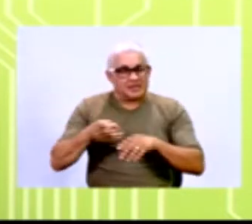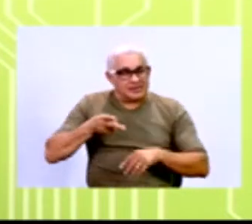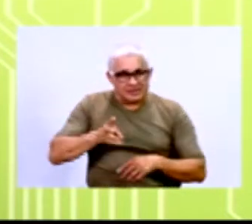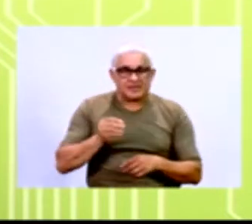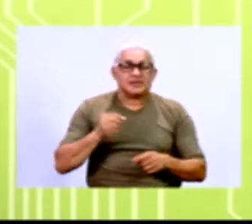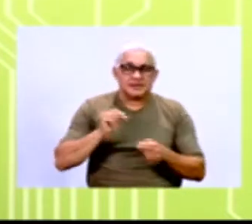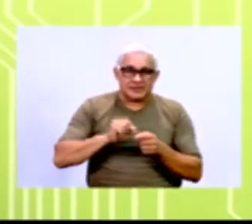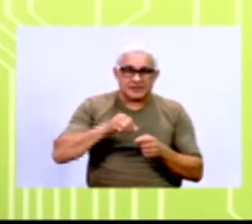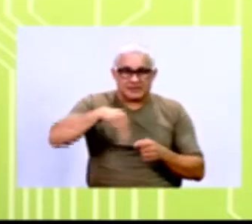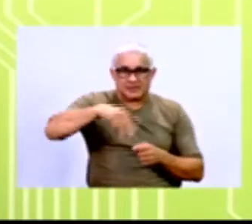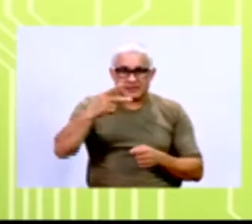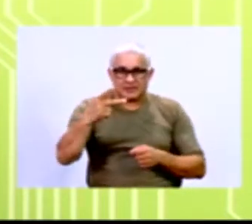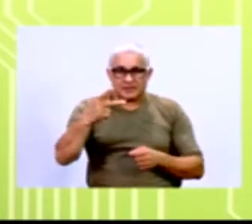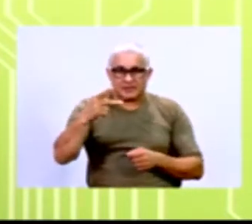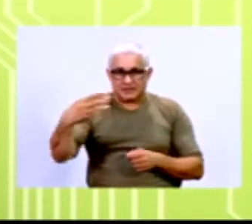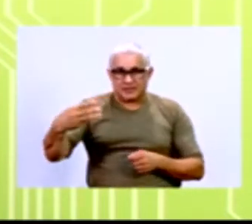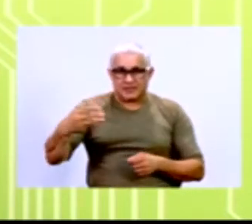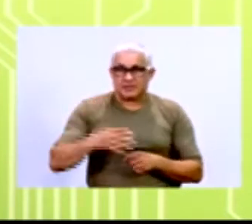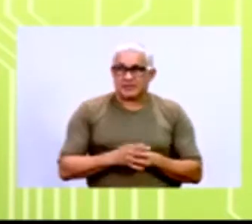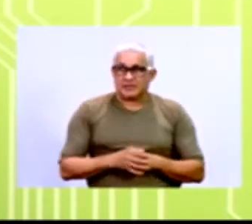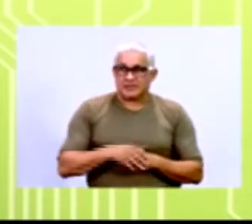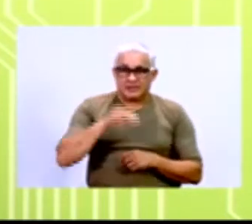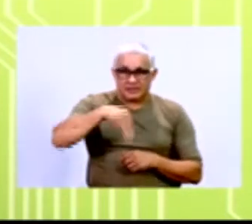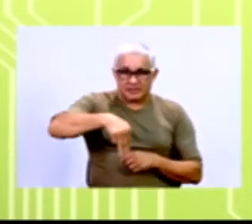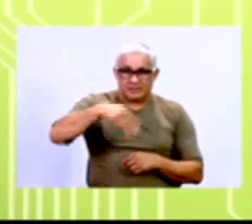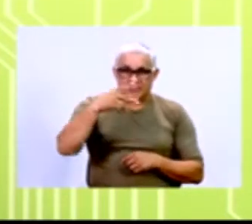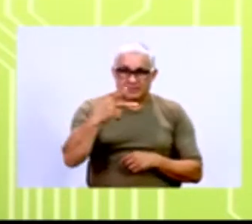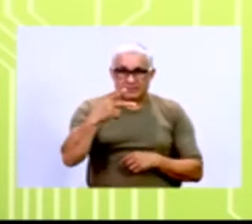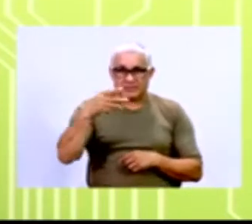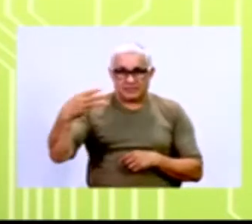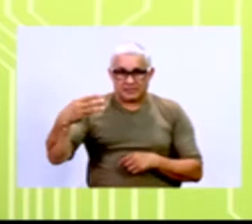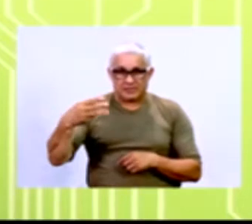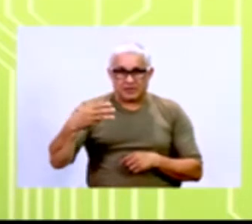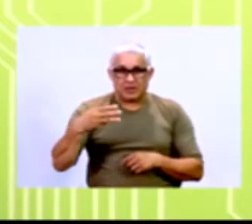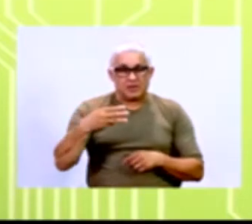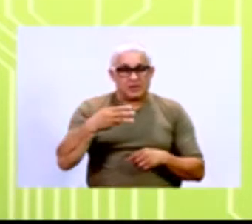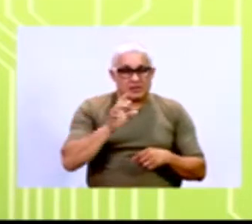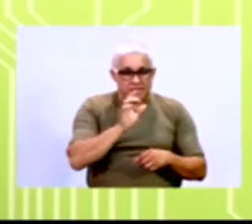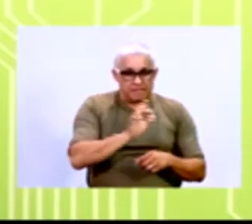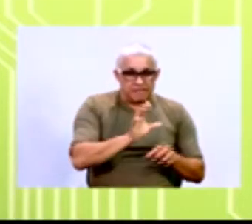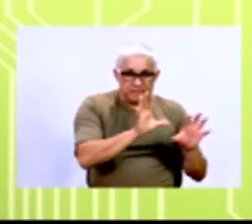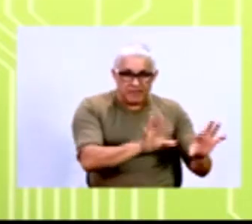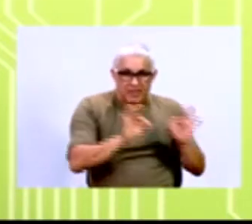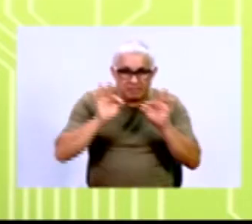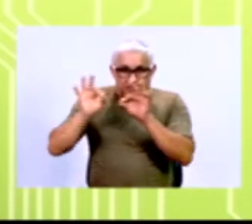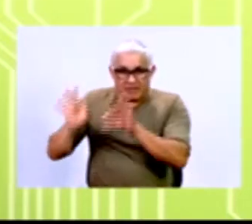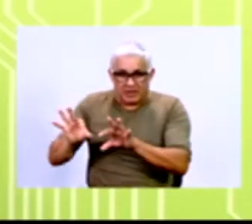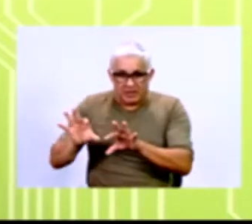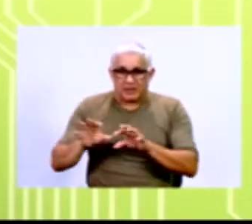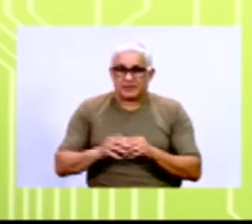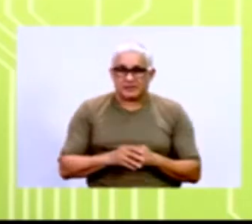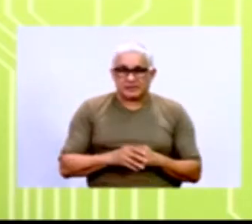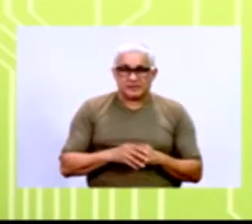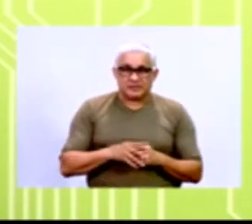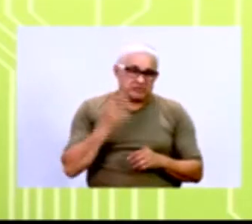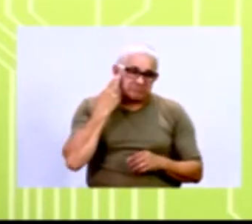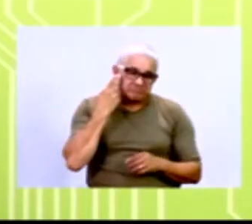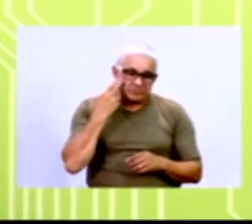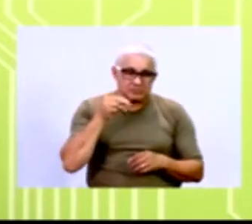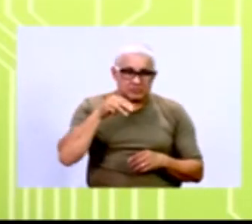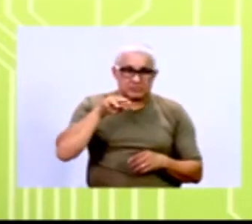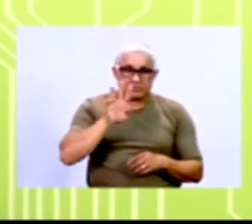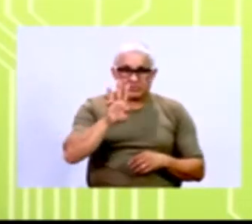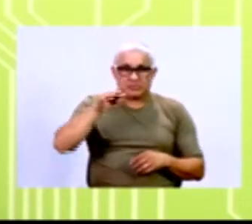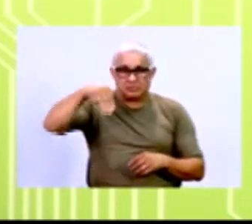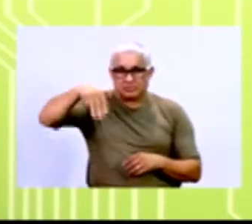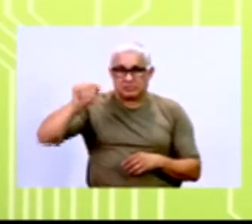com o MP3. Para copiar e colar um MP3, eu uso lá um Ctrl+C, Ctrl+V e copio o arquivo, né? O WMA, se ele